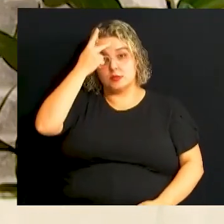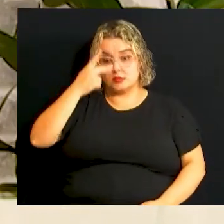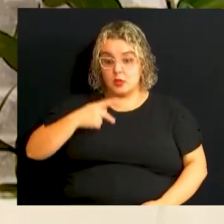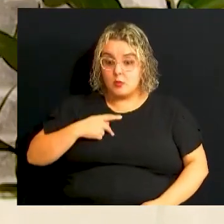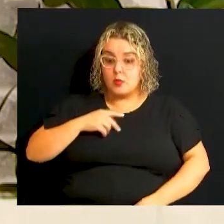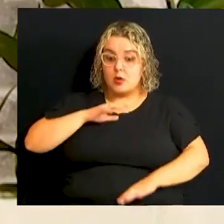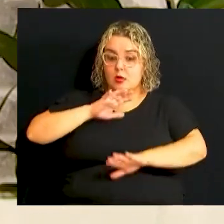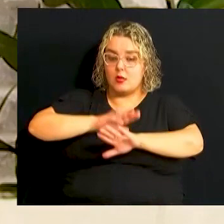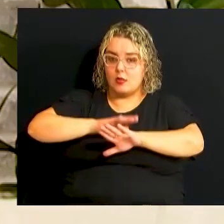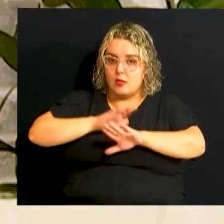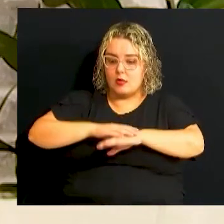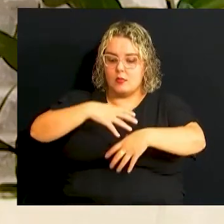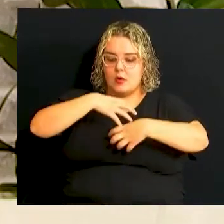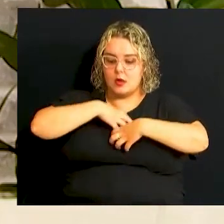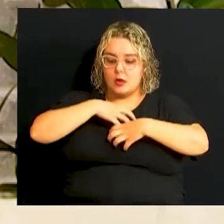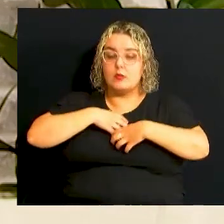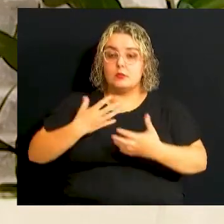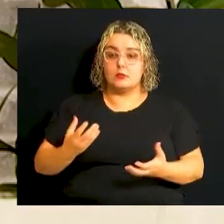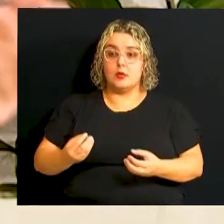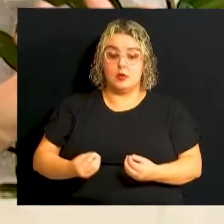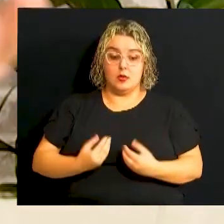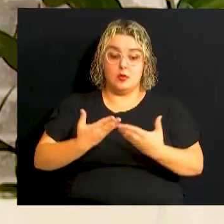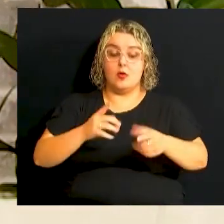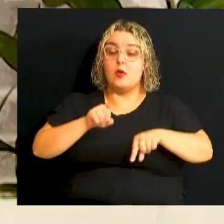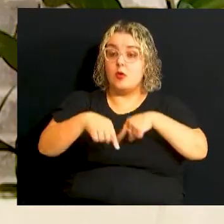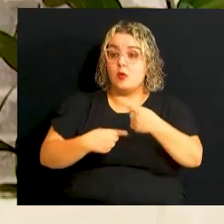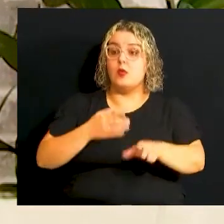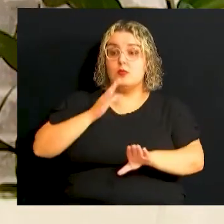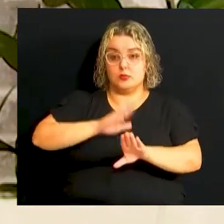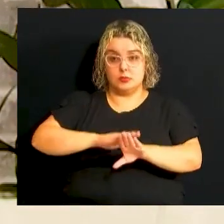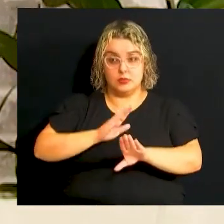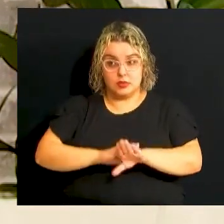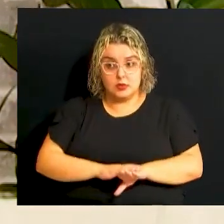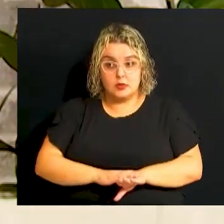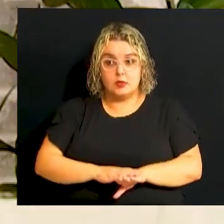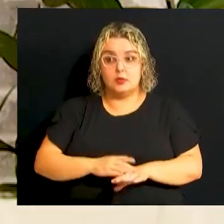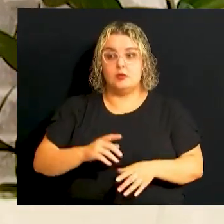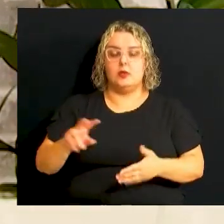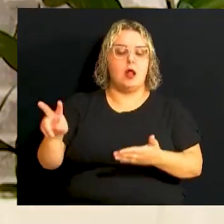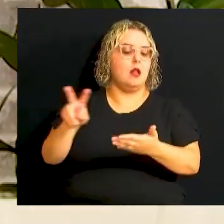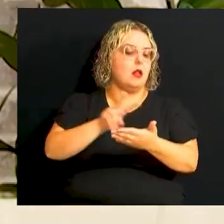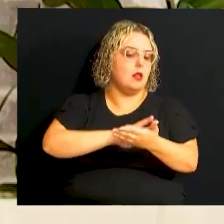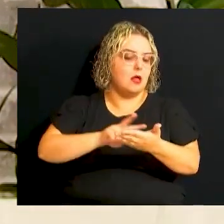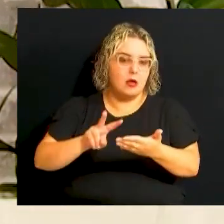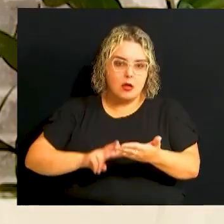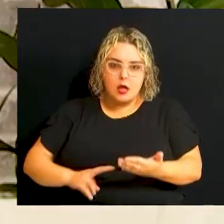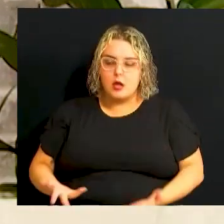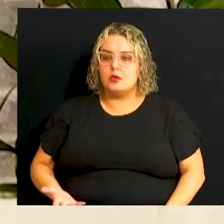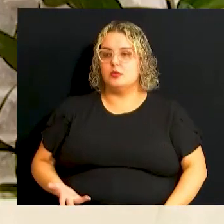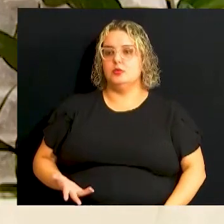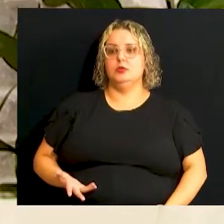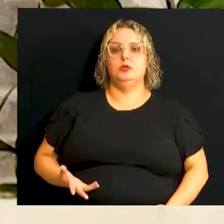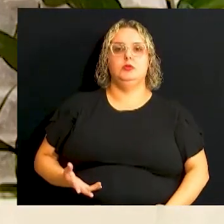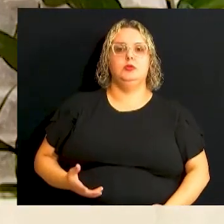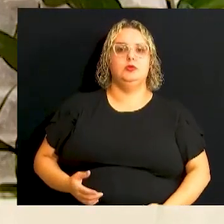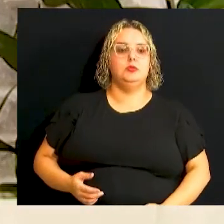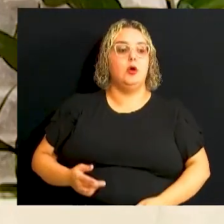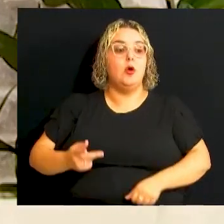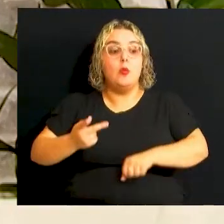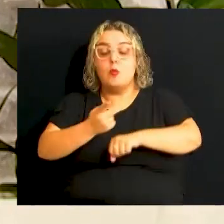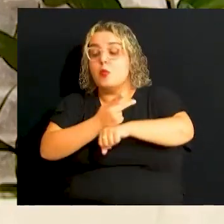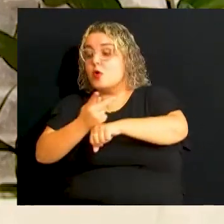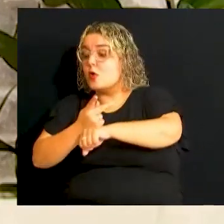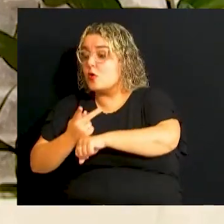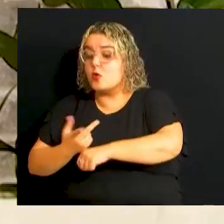próprias emoções. Ofereçam outras atividades, como leitura, como explorar